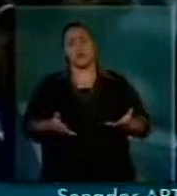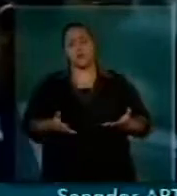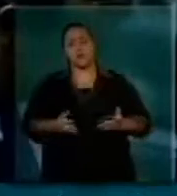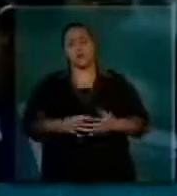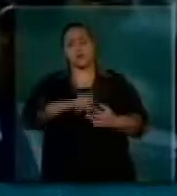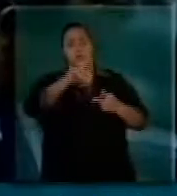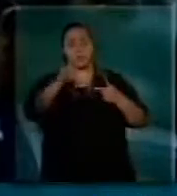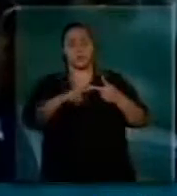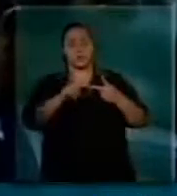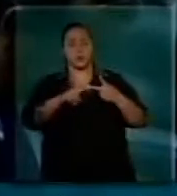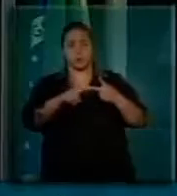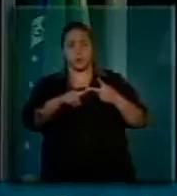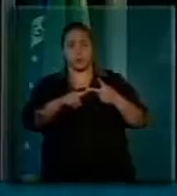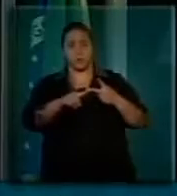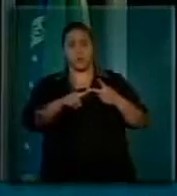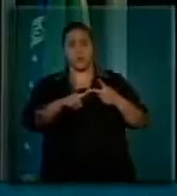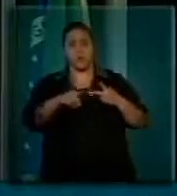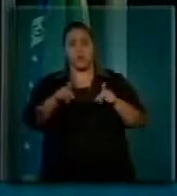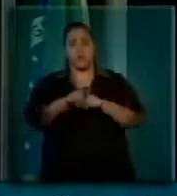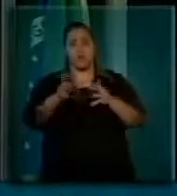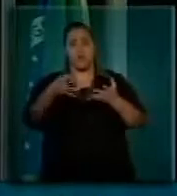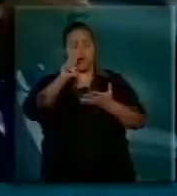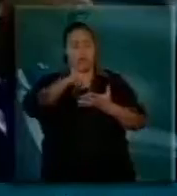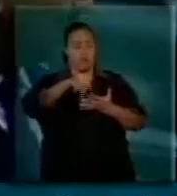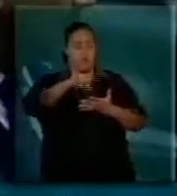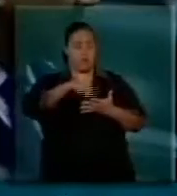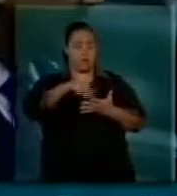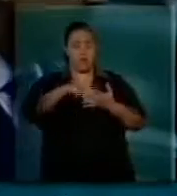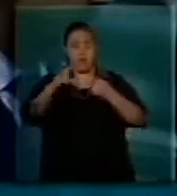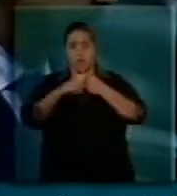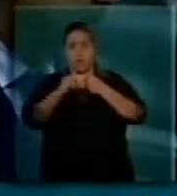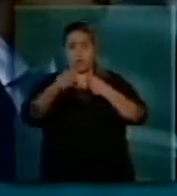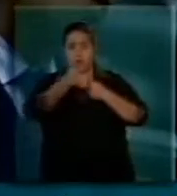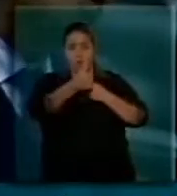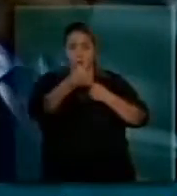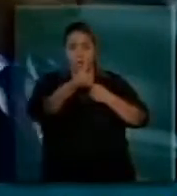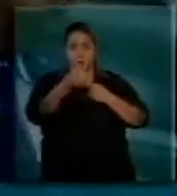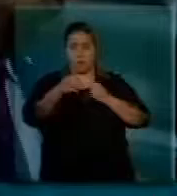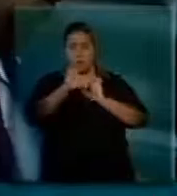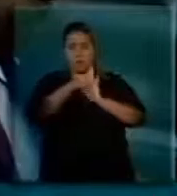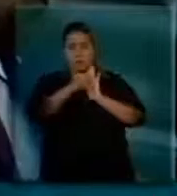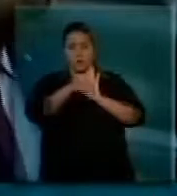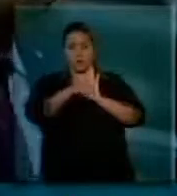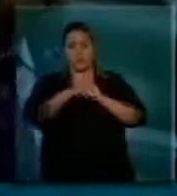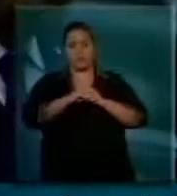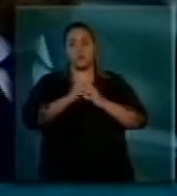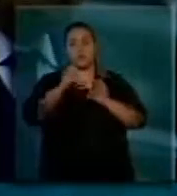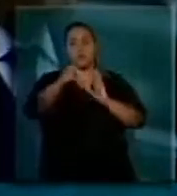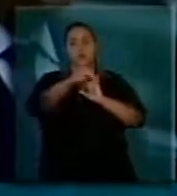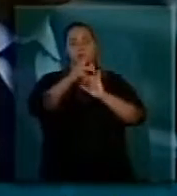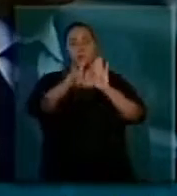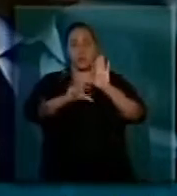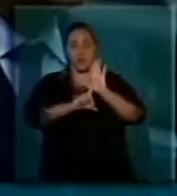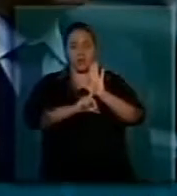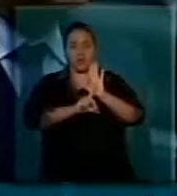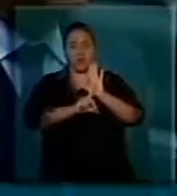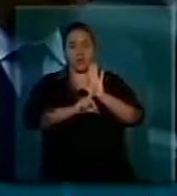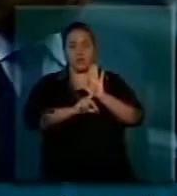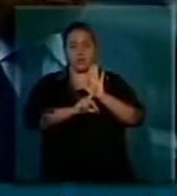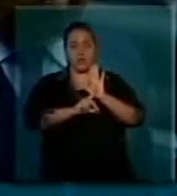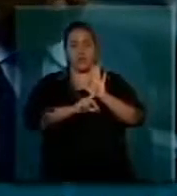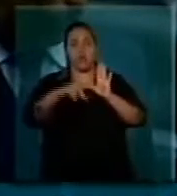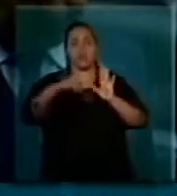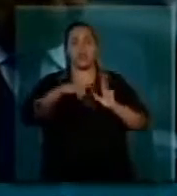Segundo, eu gostaria de ler para Vossa Excelência o artigo 166 da Constituição Federal, que diz que os projetos de lei relativos ao